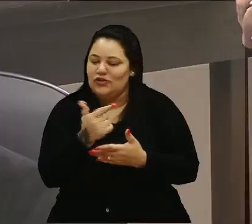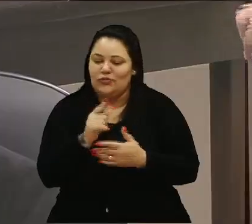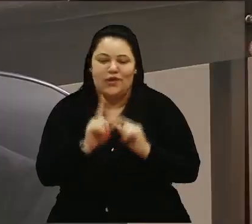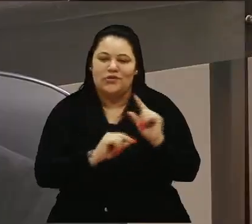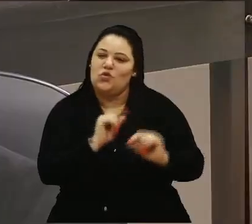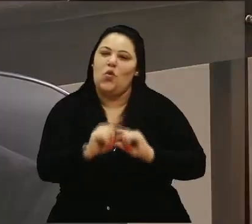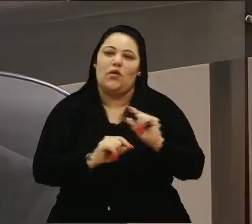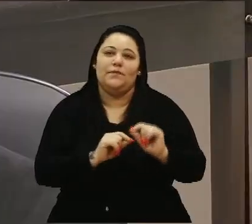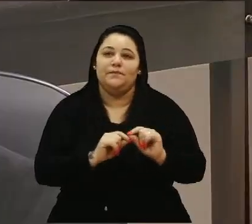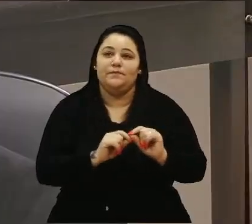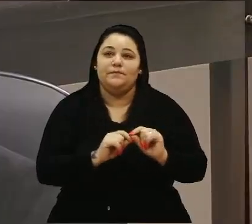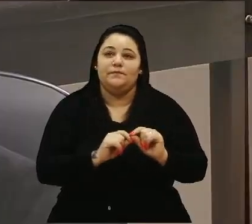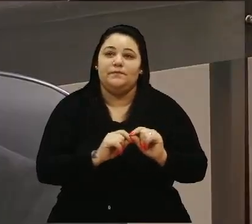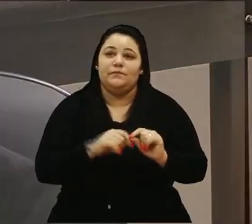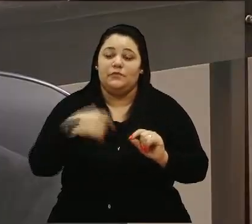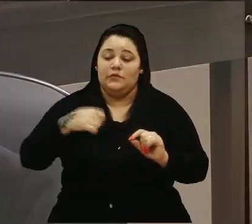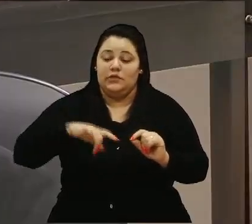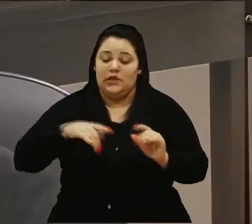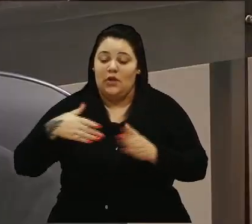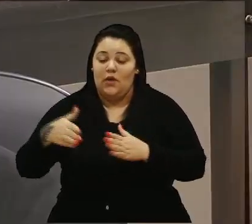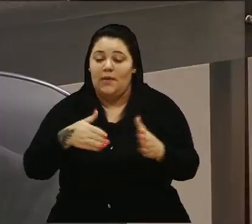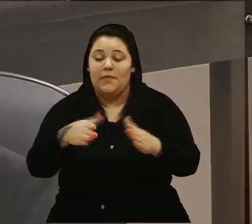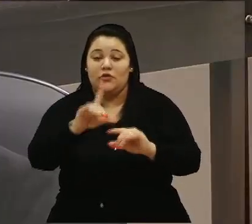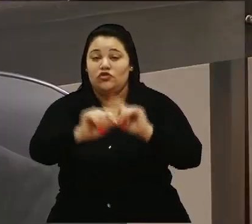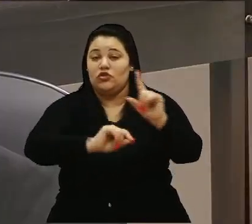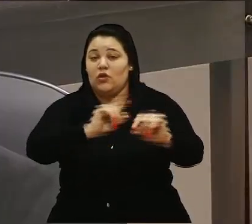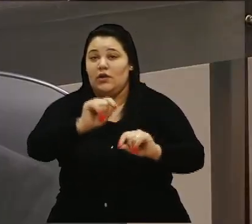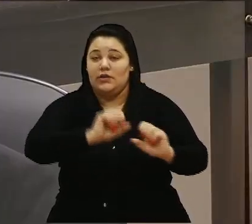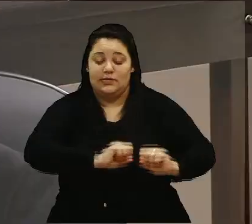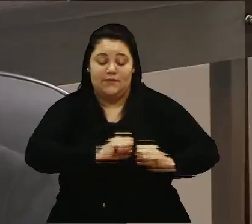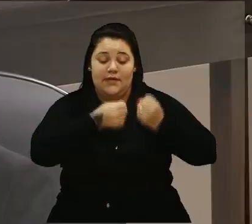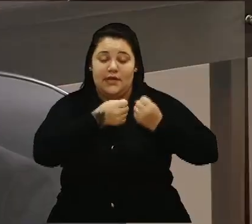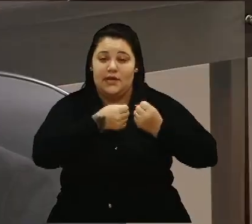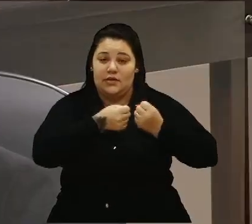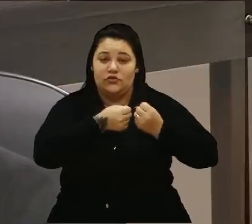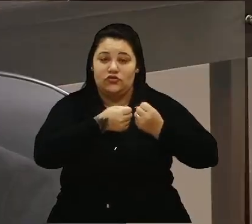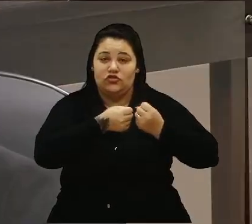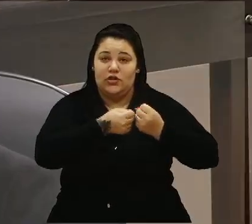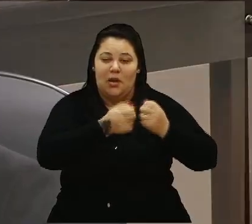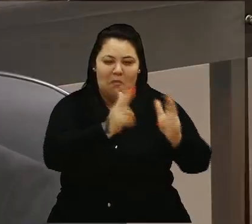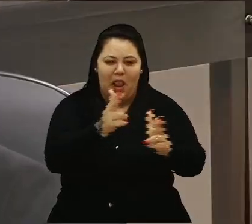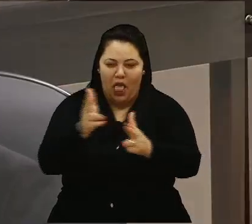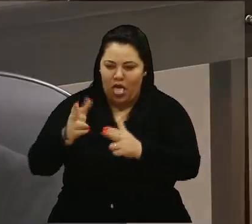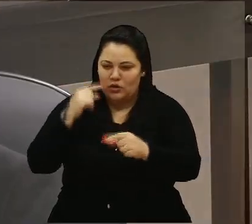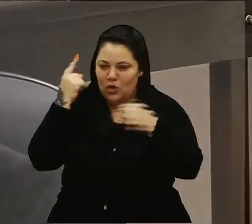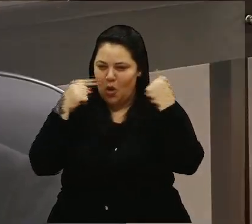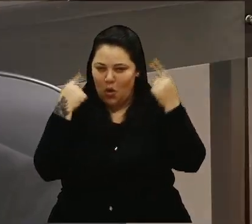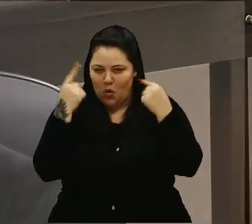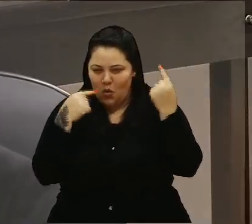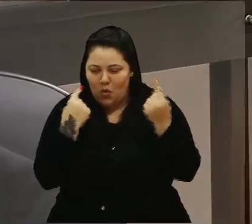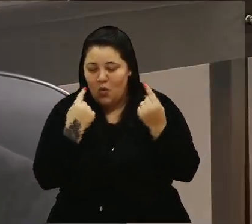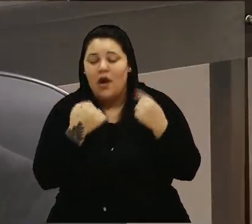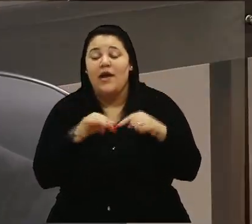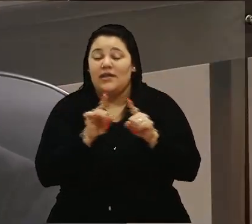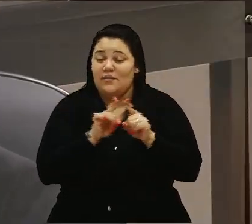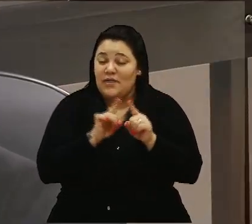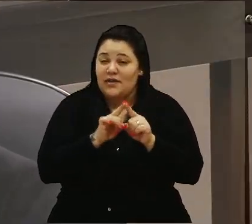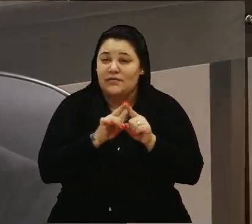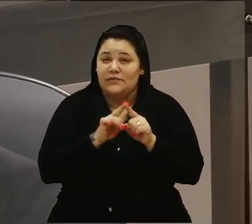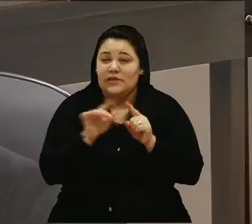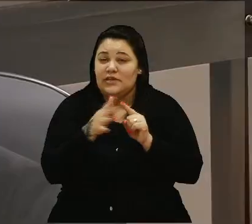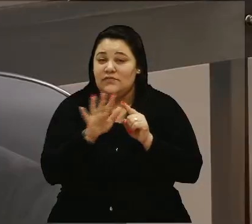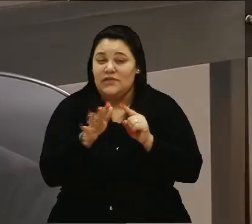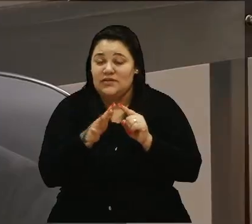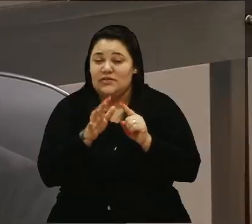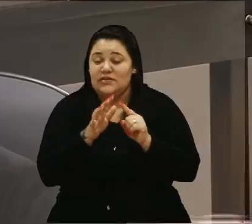essa opção. A gente tem um caminho de escolher se defender de terroristas loucos, malucos, né, que usam um subterfúgio de, muitas vezes, da